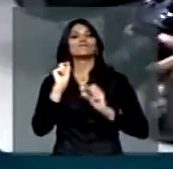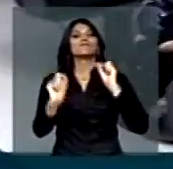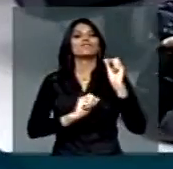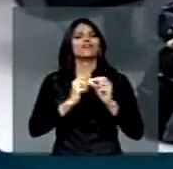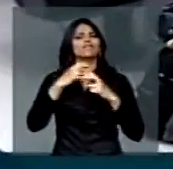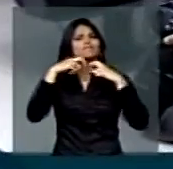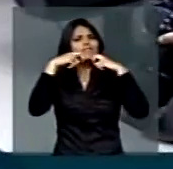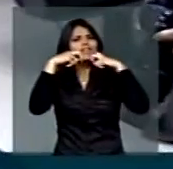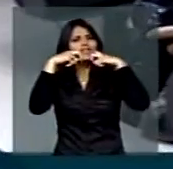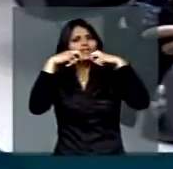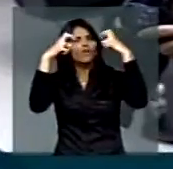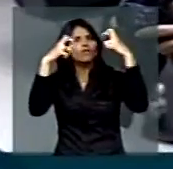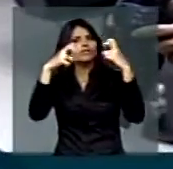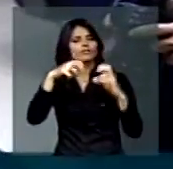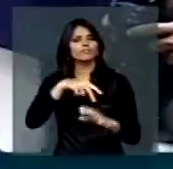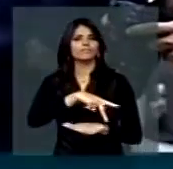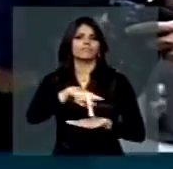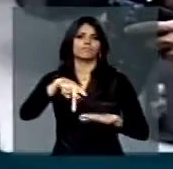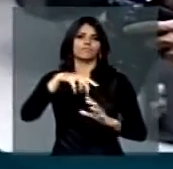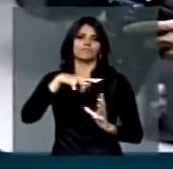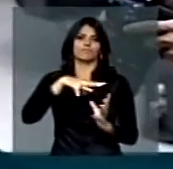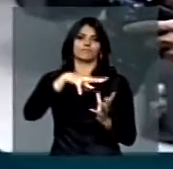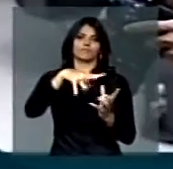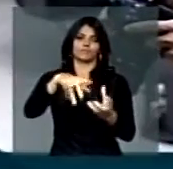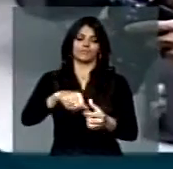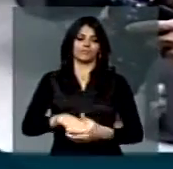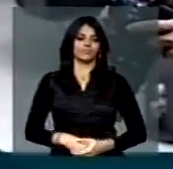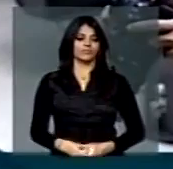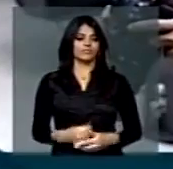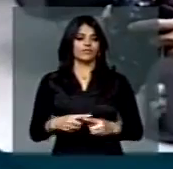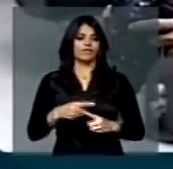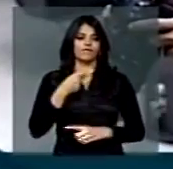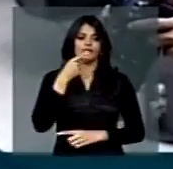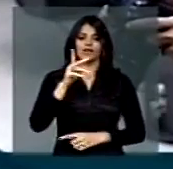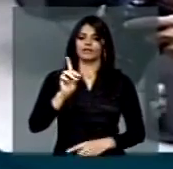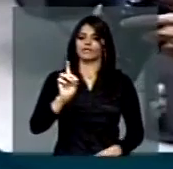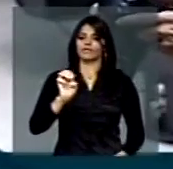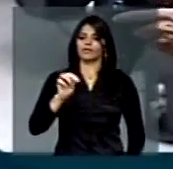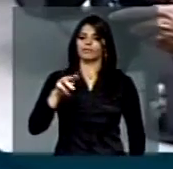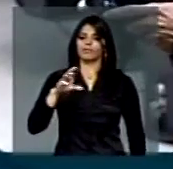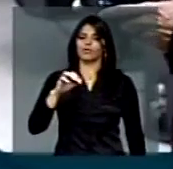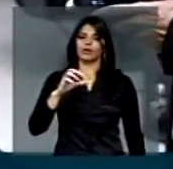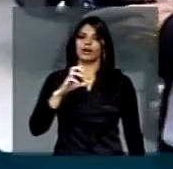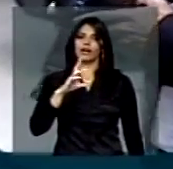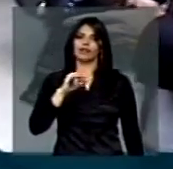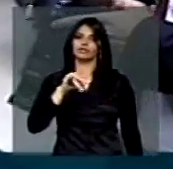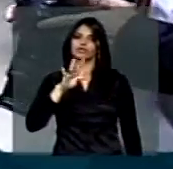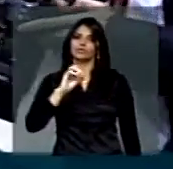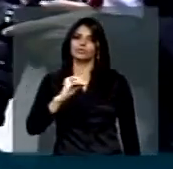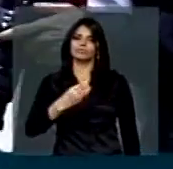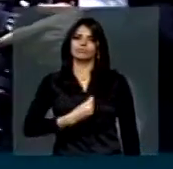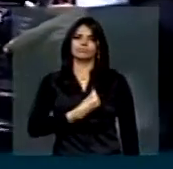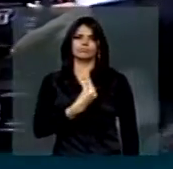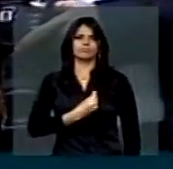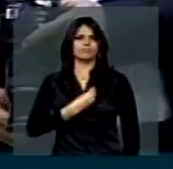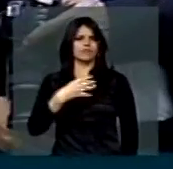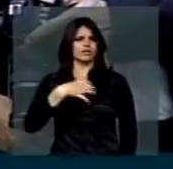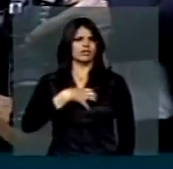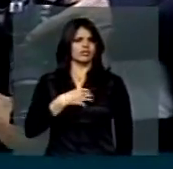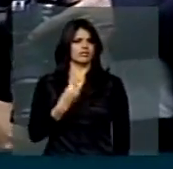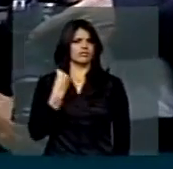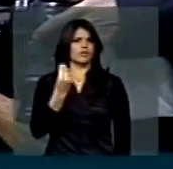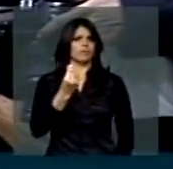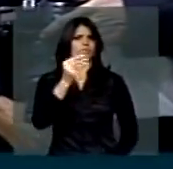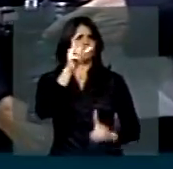se envergonhe internacionalmente em dizer que é democrático e agir de maneira a entregar